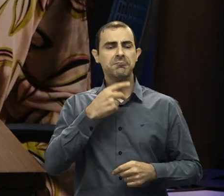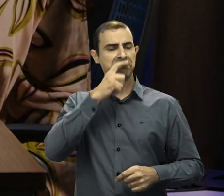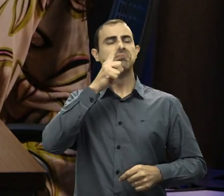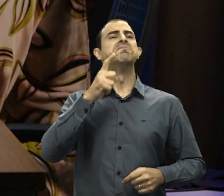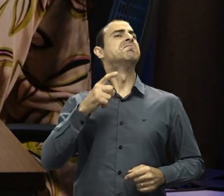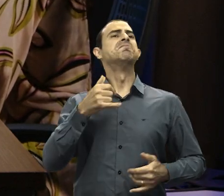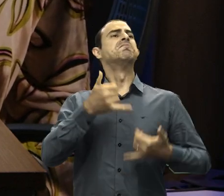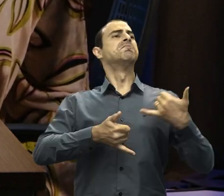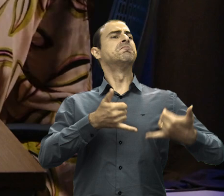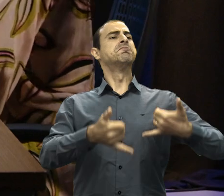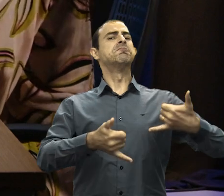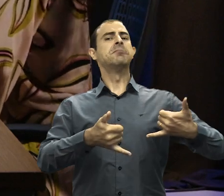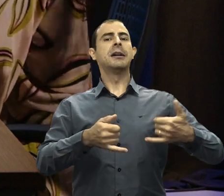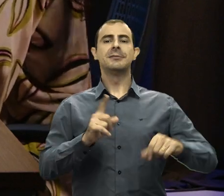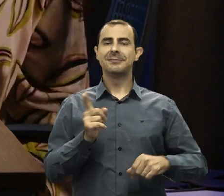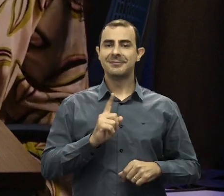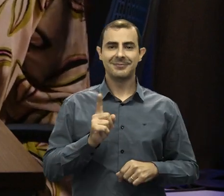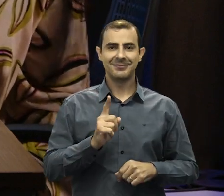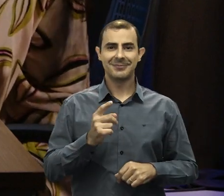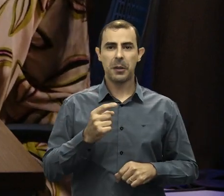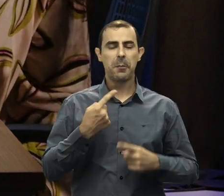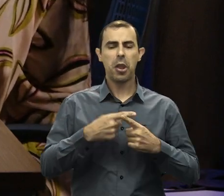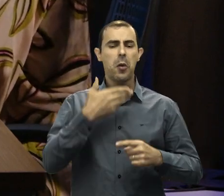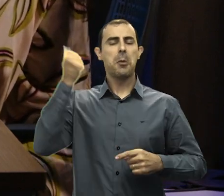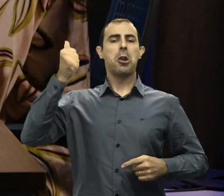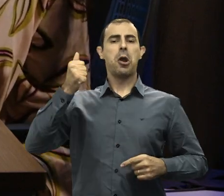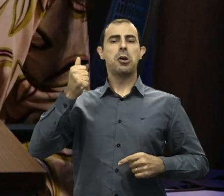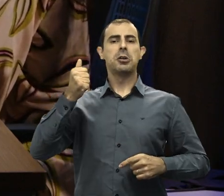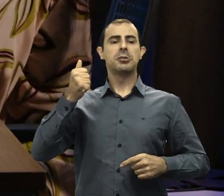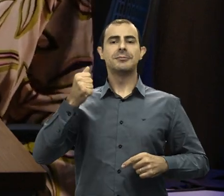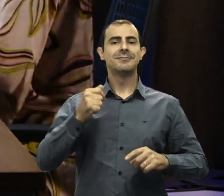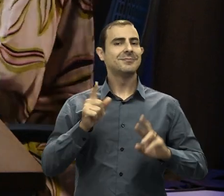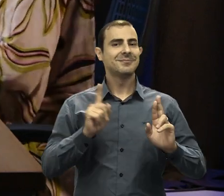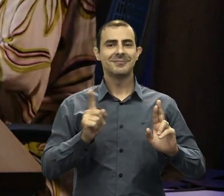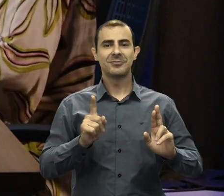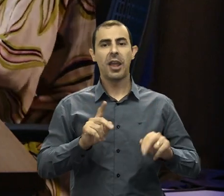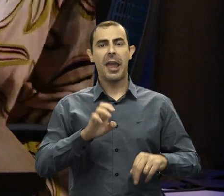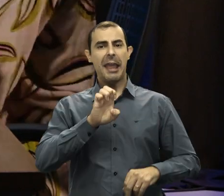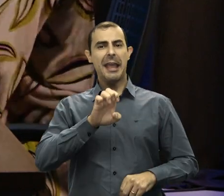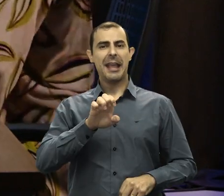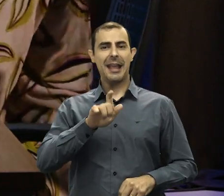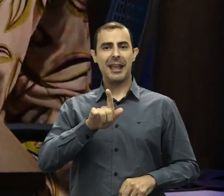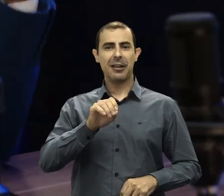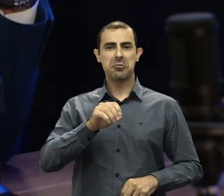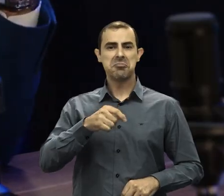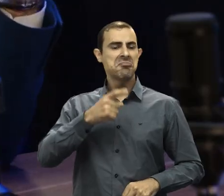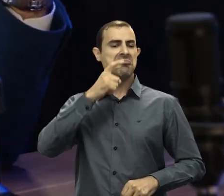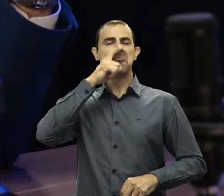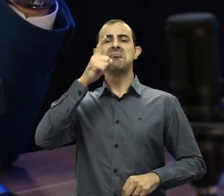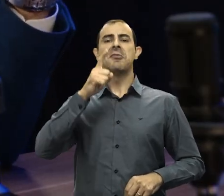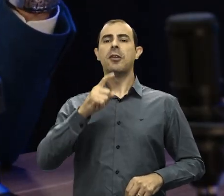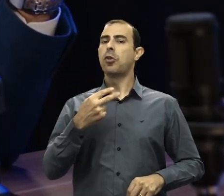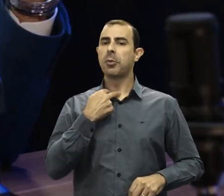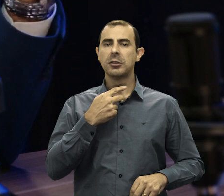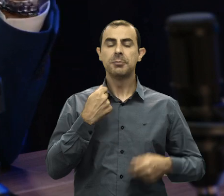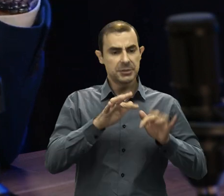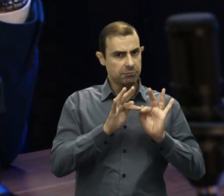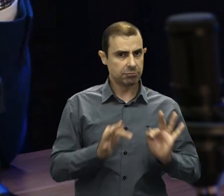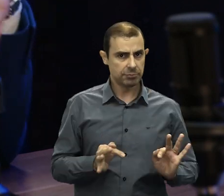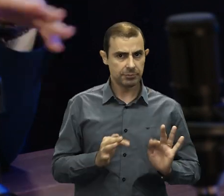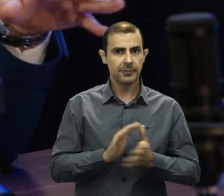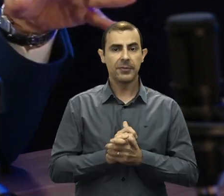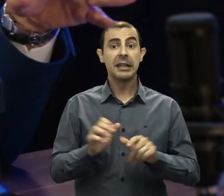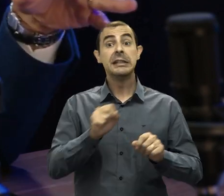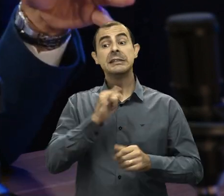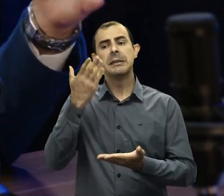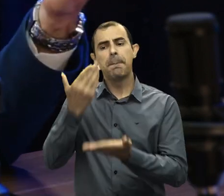de salto alto, como fala no esporte, né? Achar que você é melhor que os outros porque você está ali. O ego, né? O ego, sabe? Tem que ter humildade. E quando